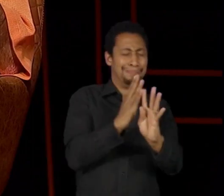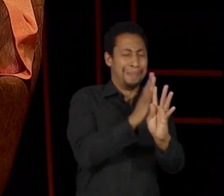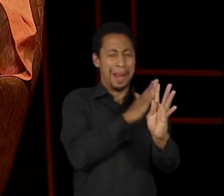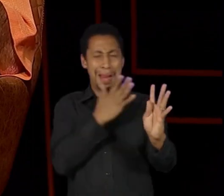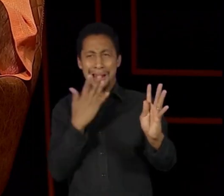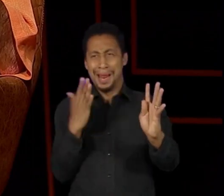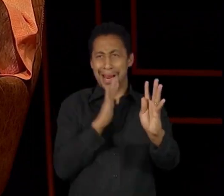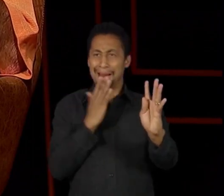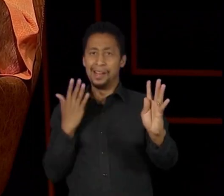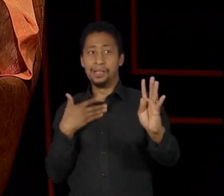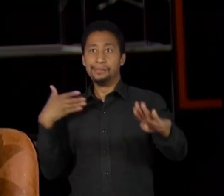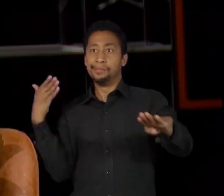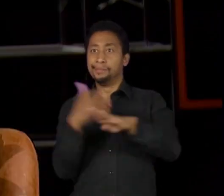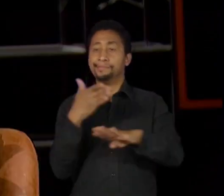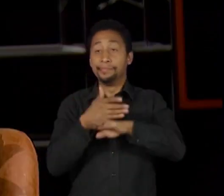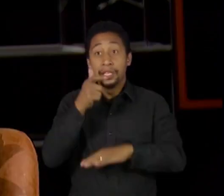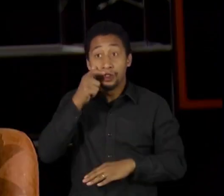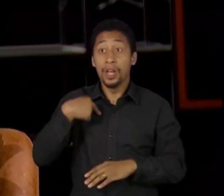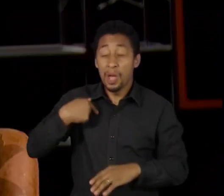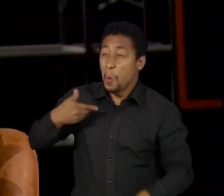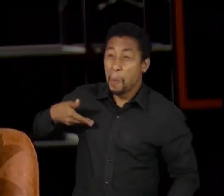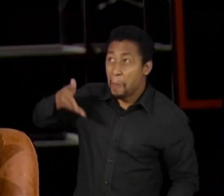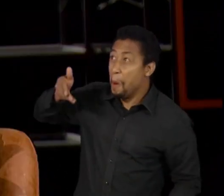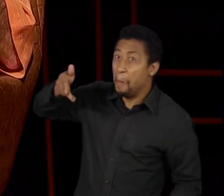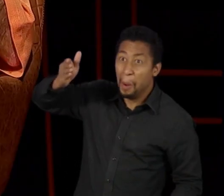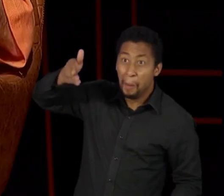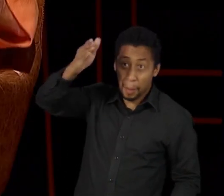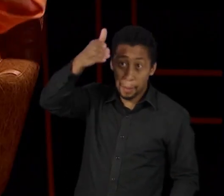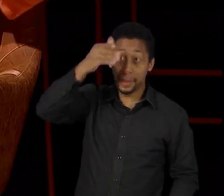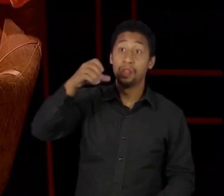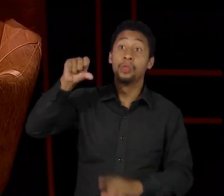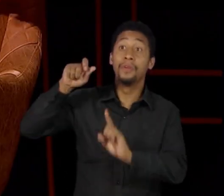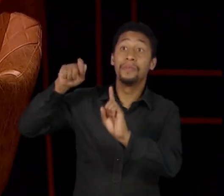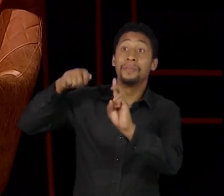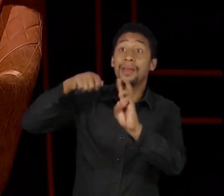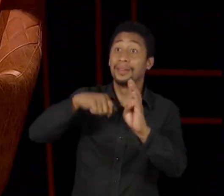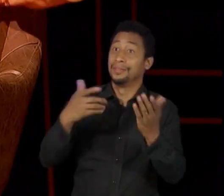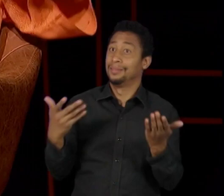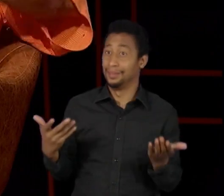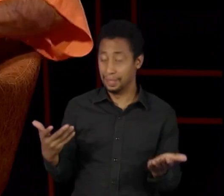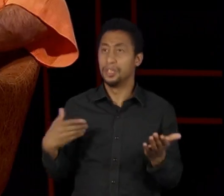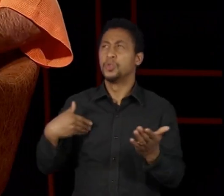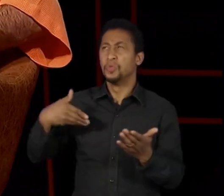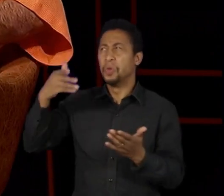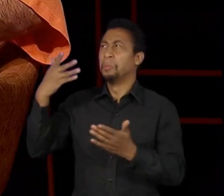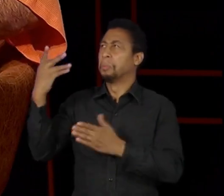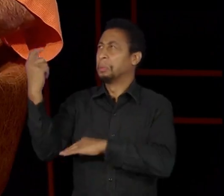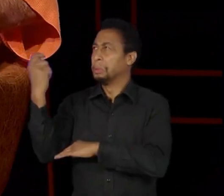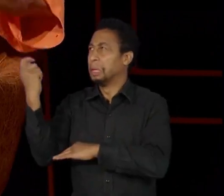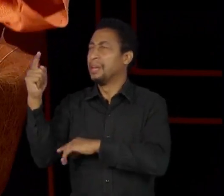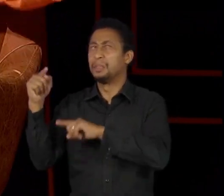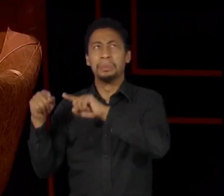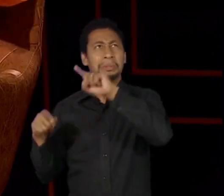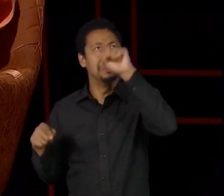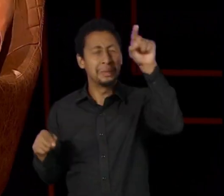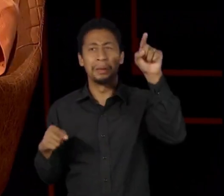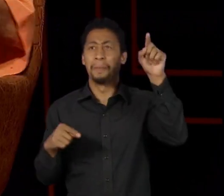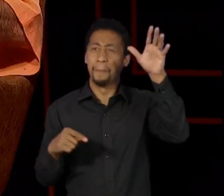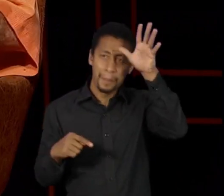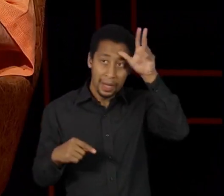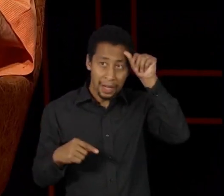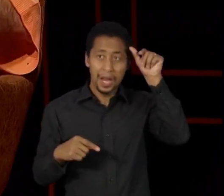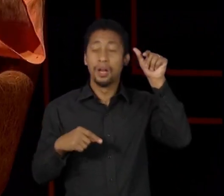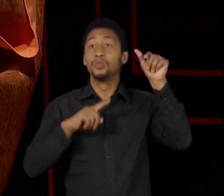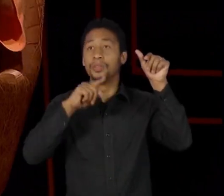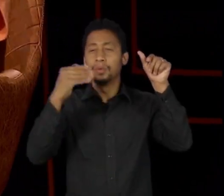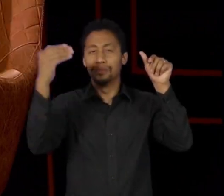voltar em São Paulo, no Brasil. Nós começamos em Porto Alegre, fomos até Manaus, depois descemos, viemos por dentro,